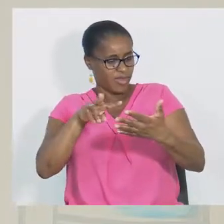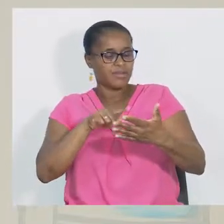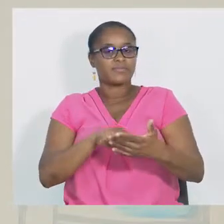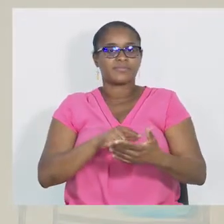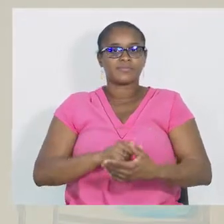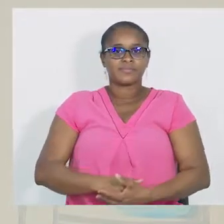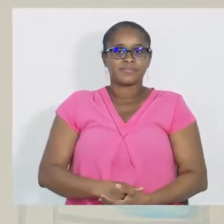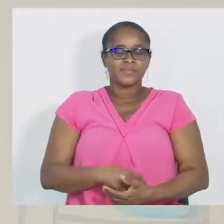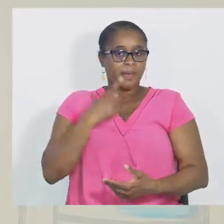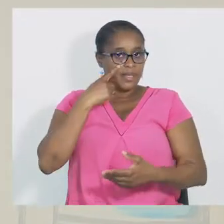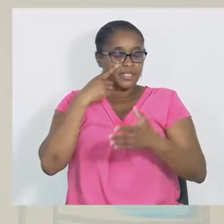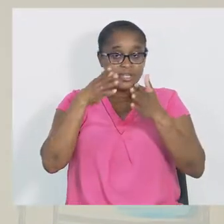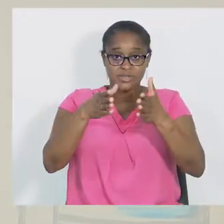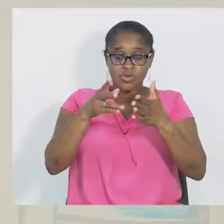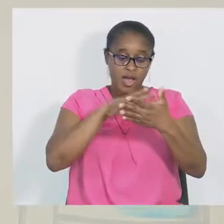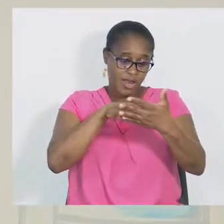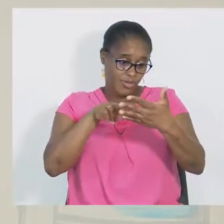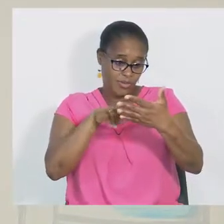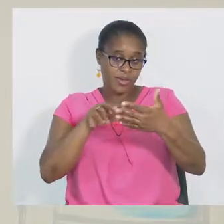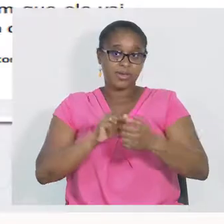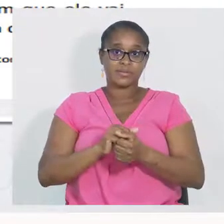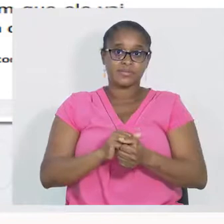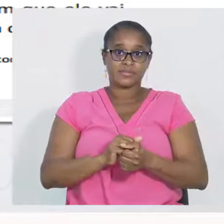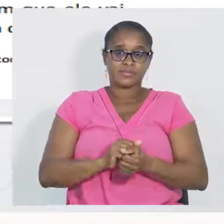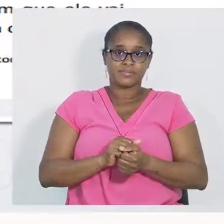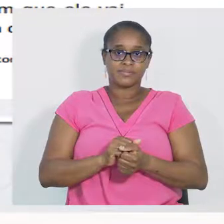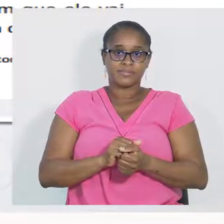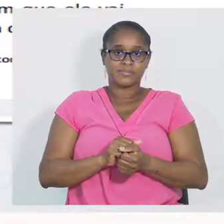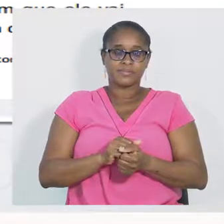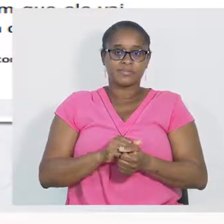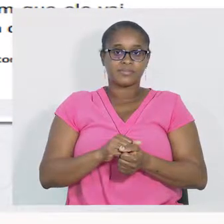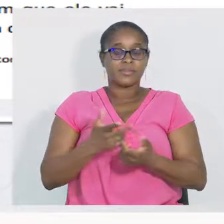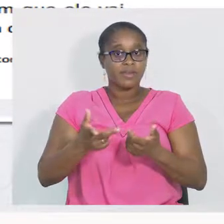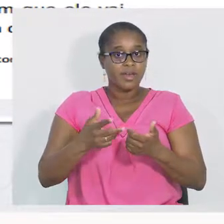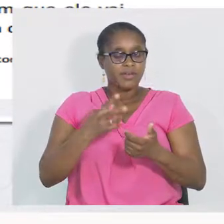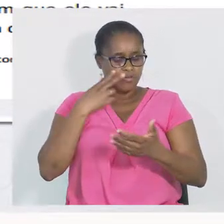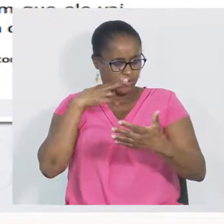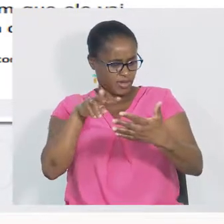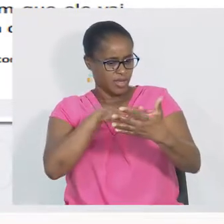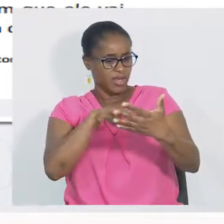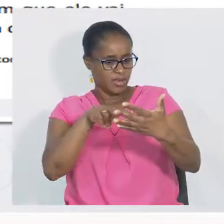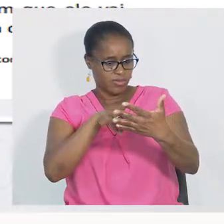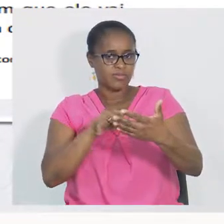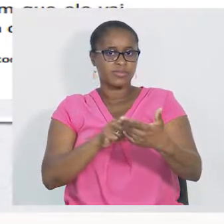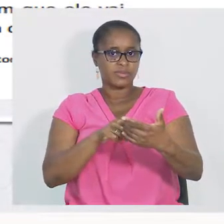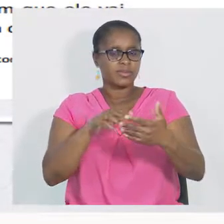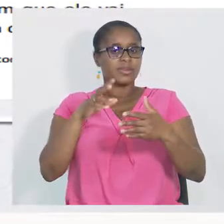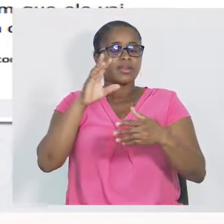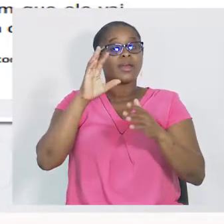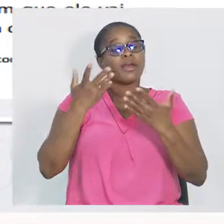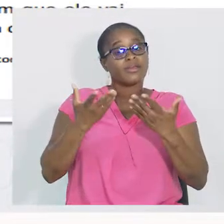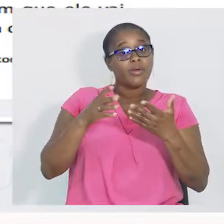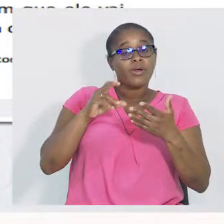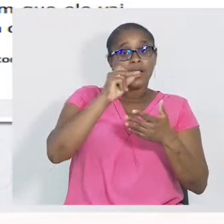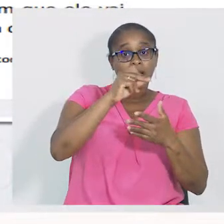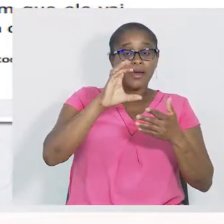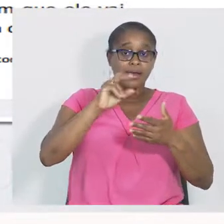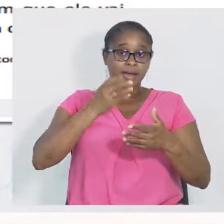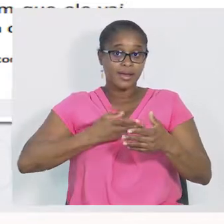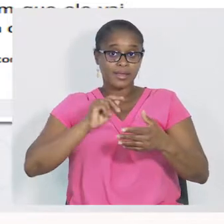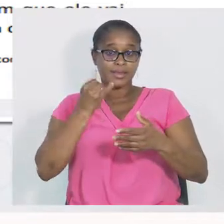Estão atentos? A senhora? Pois, estão muito atentos. E parece que